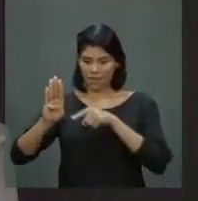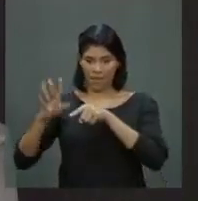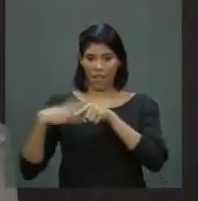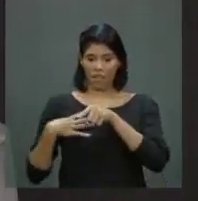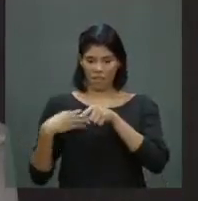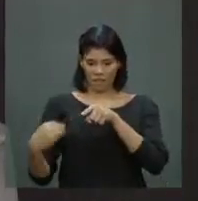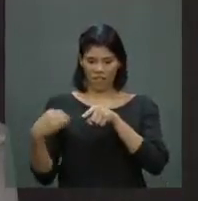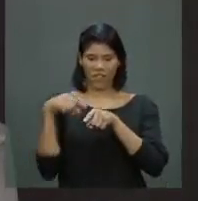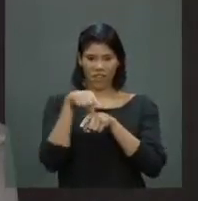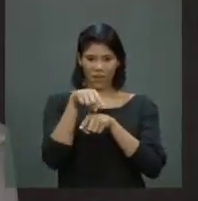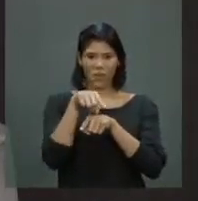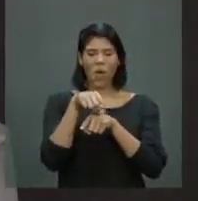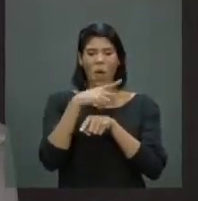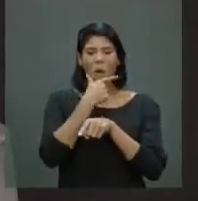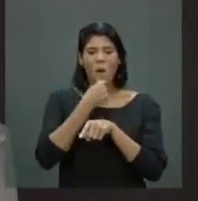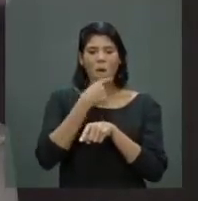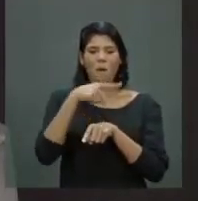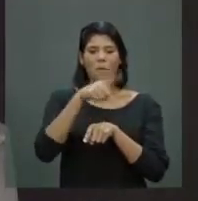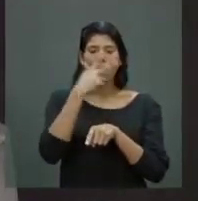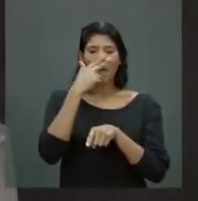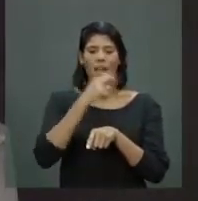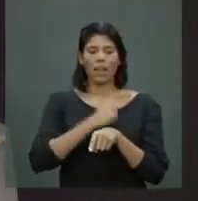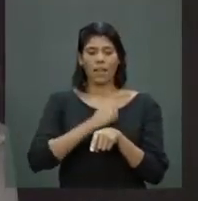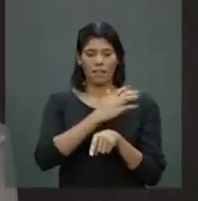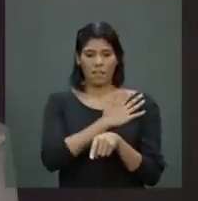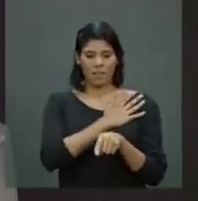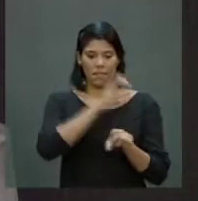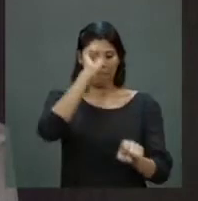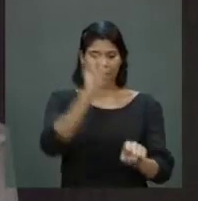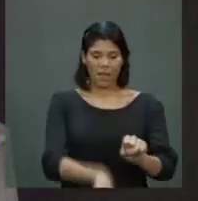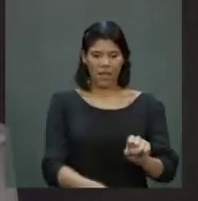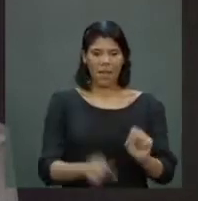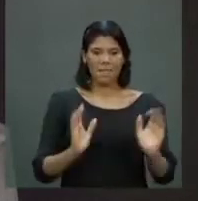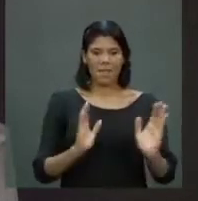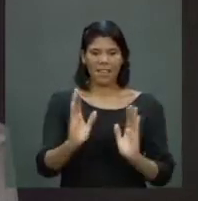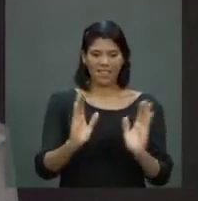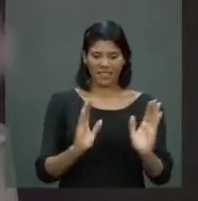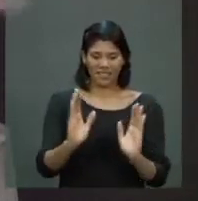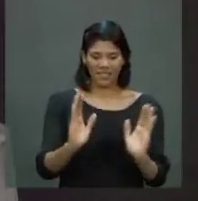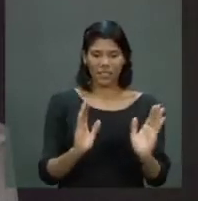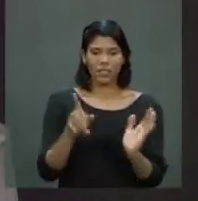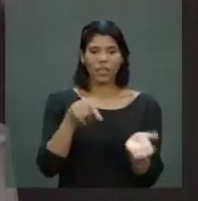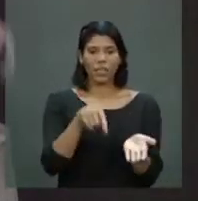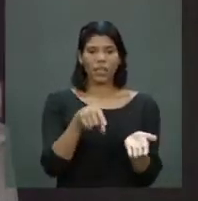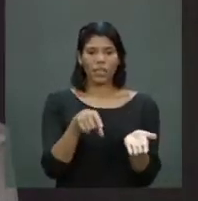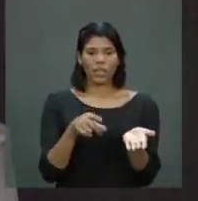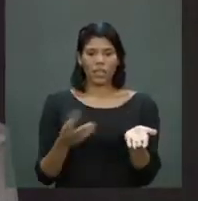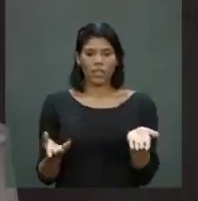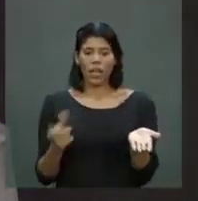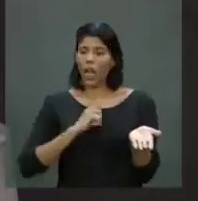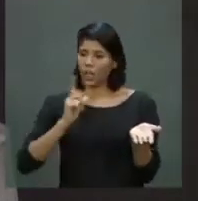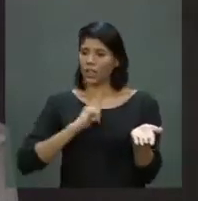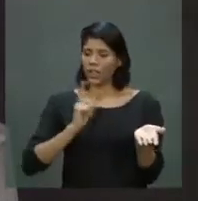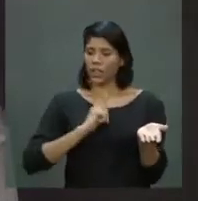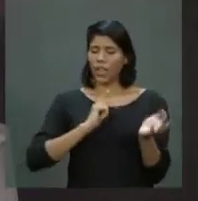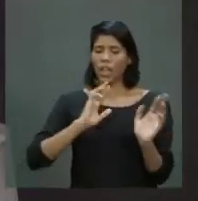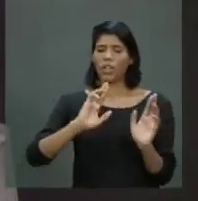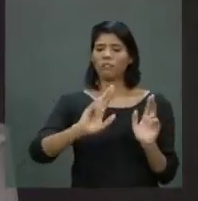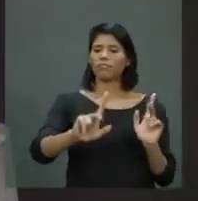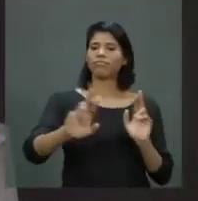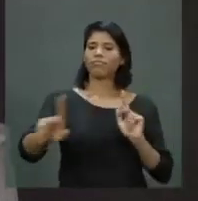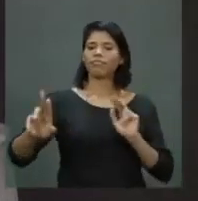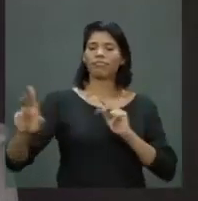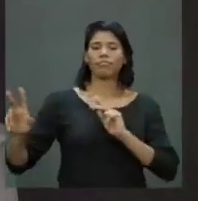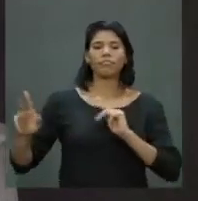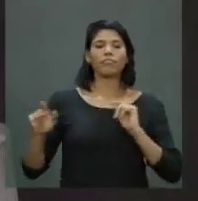Demonstra desumanidade. Existem querelas políticas e partidárias e ideológicas aqui entre nós. Mas